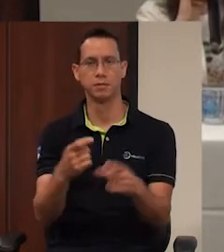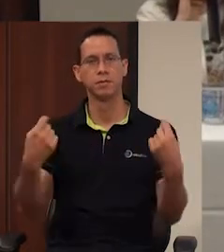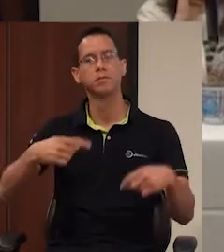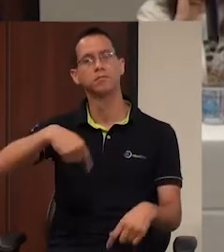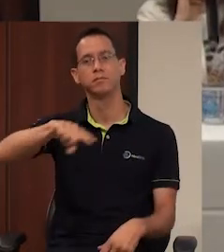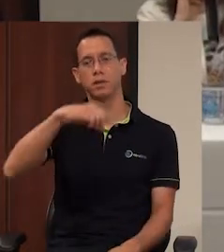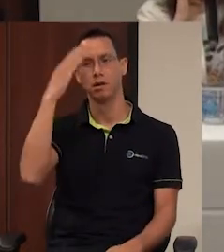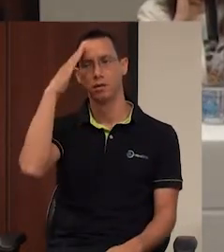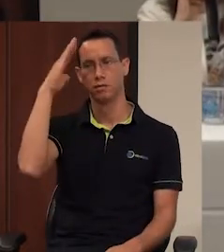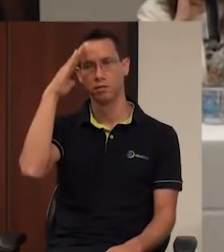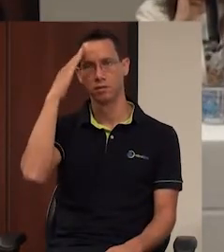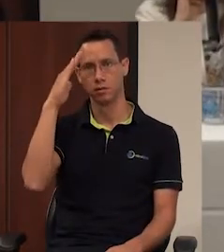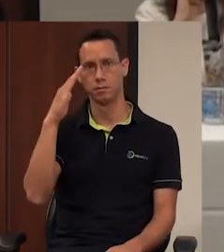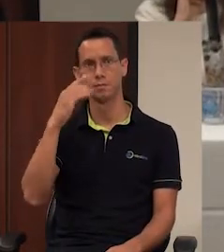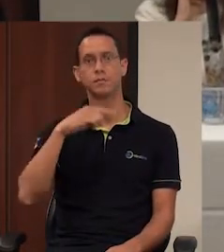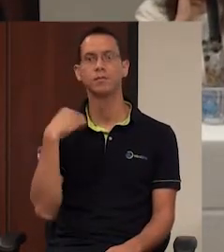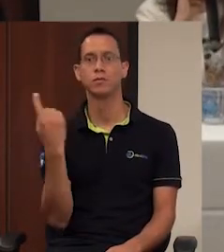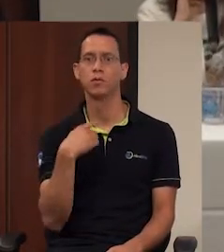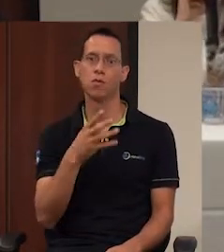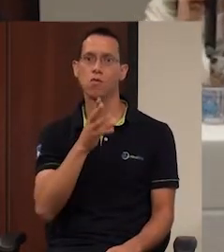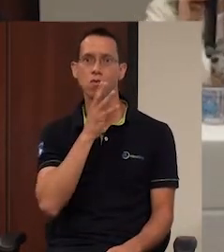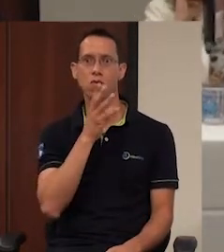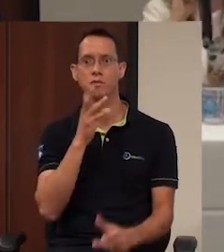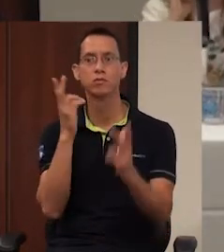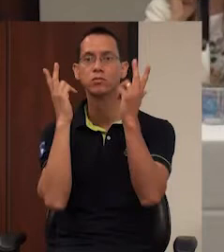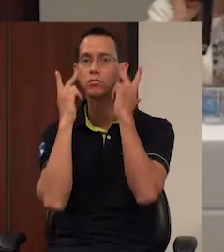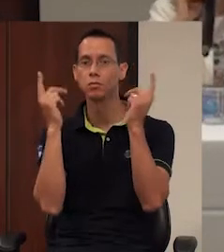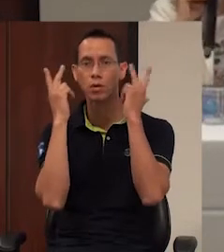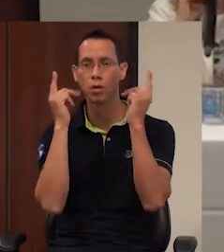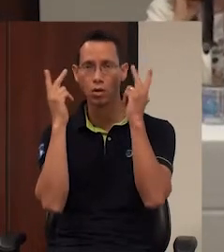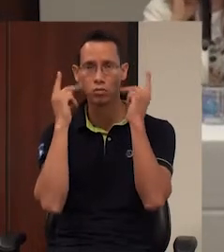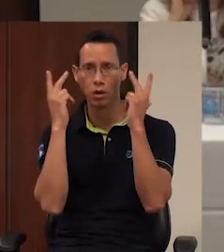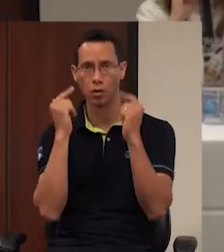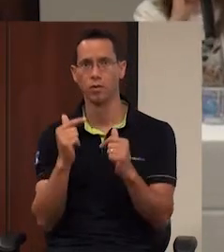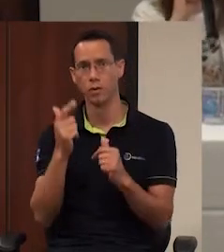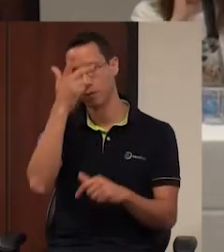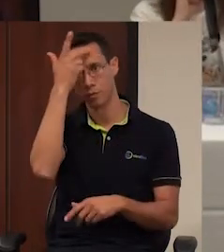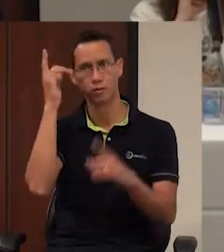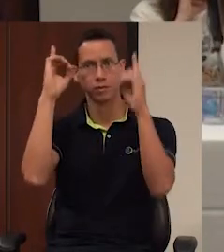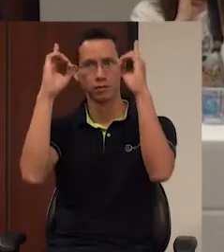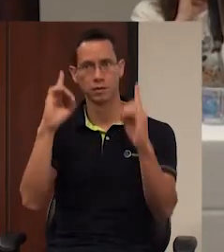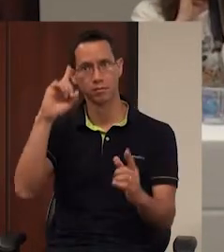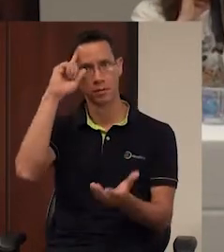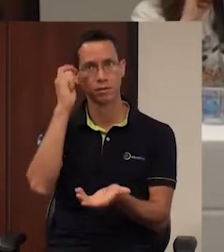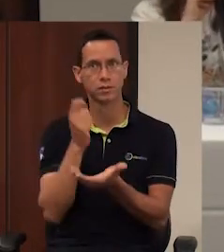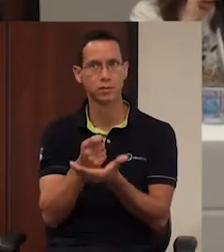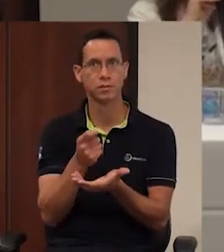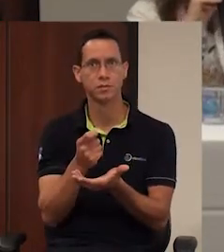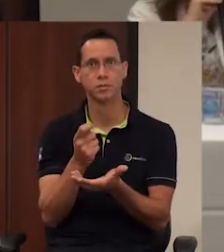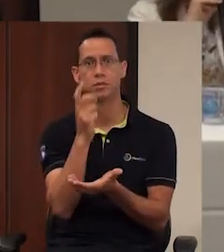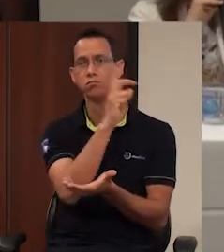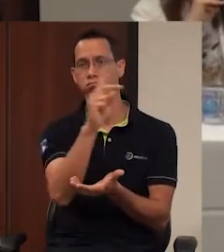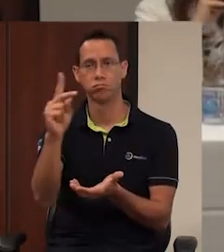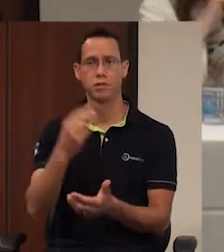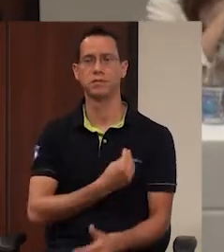entender que a gente precisa reconhecer como normal, como natural, que as pessoas com deficiência decidam sobre suas